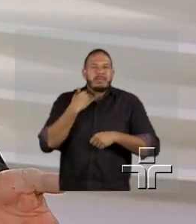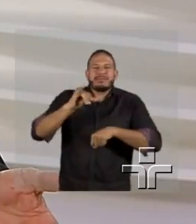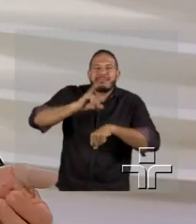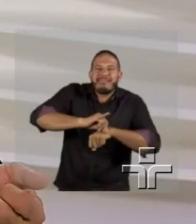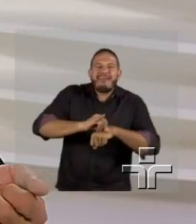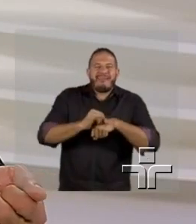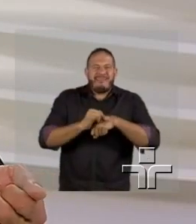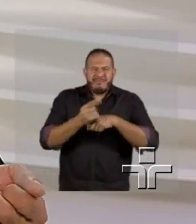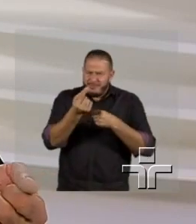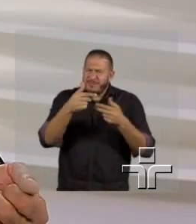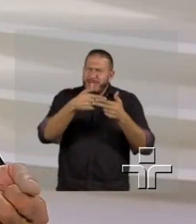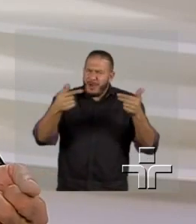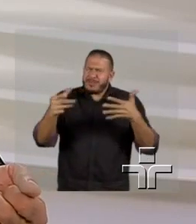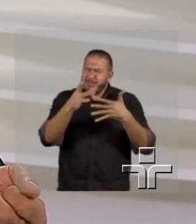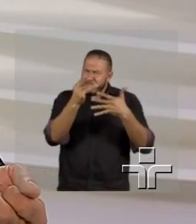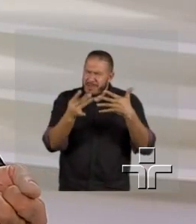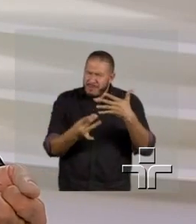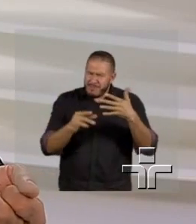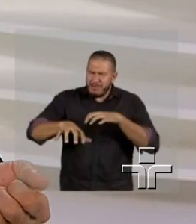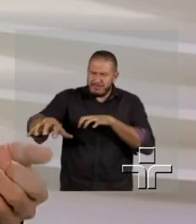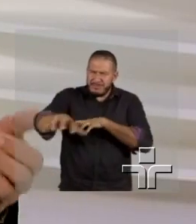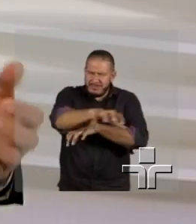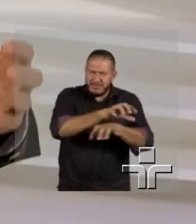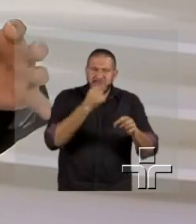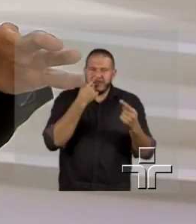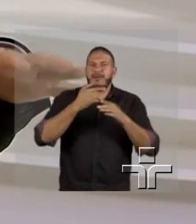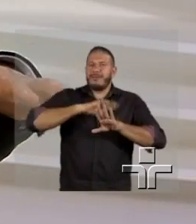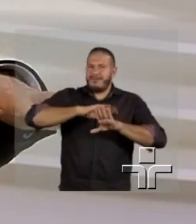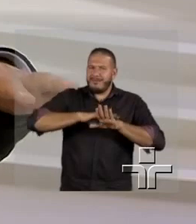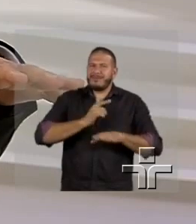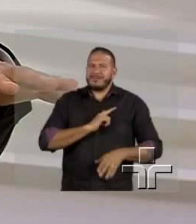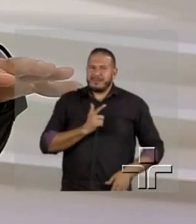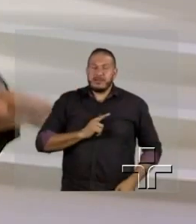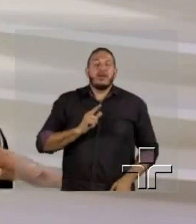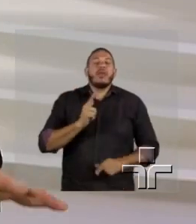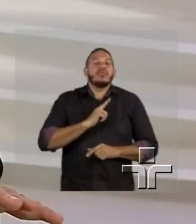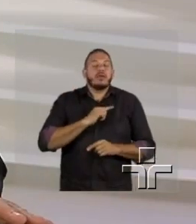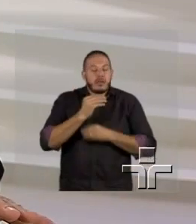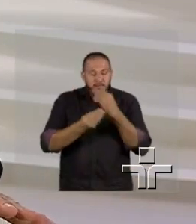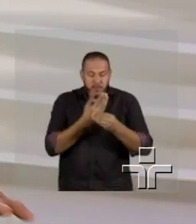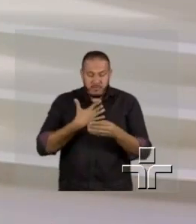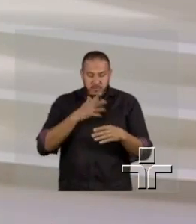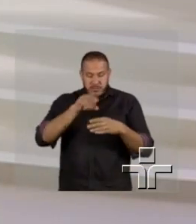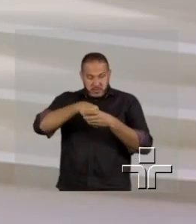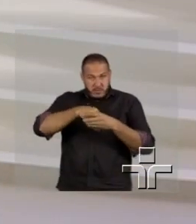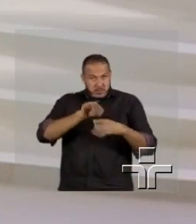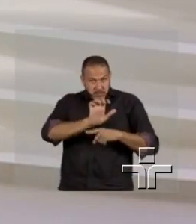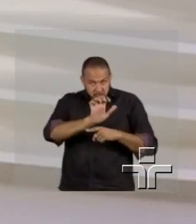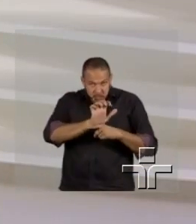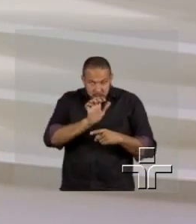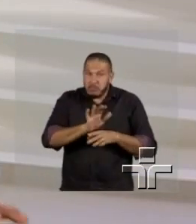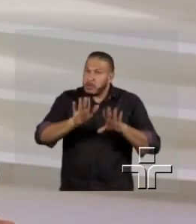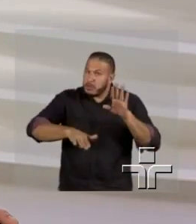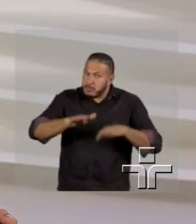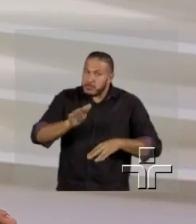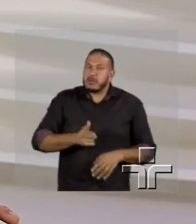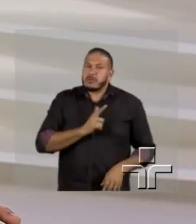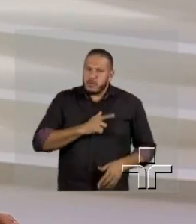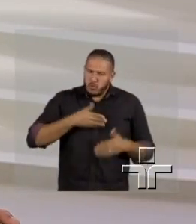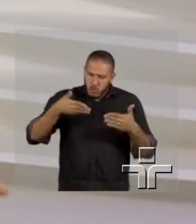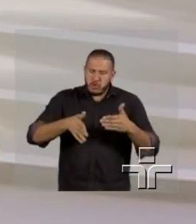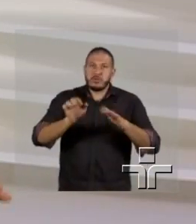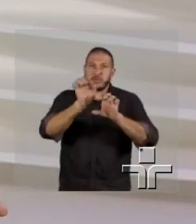no Brasil. Até que ponto o governo federal tem que interferir para desmontar o poder das milícias? Essa é a